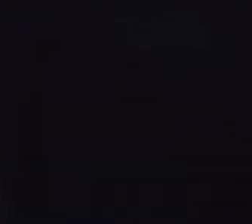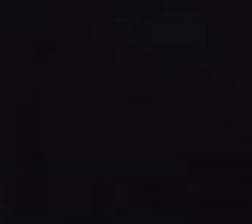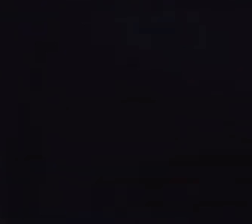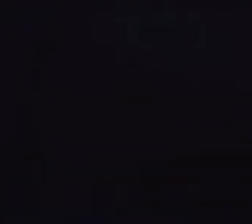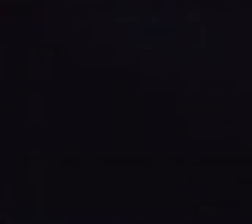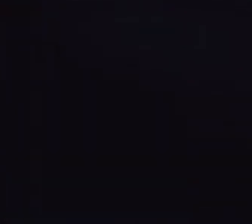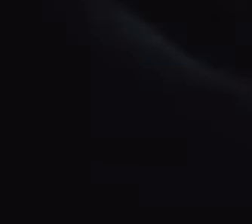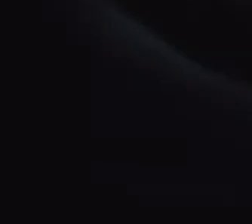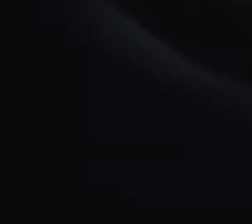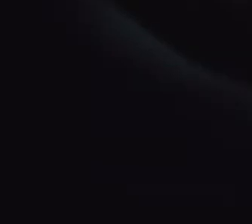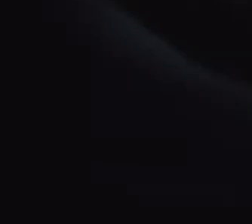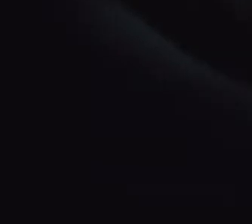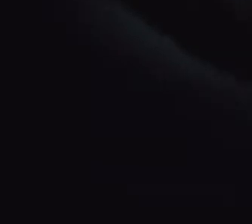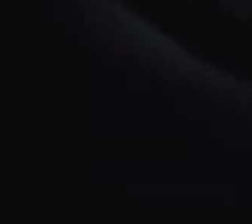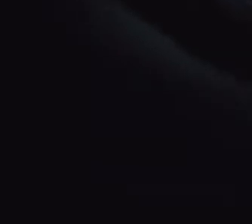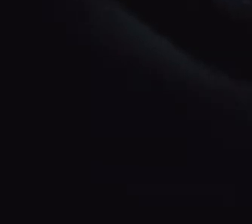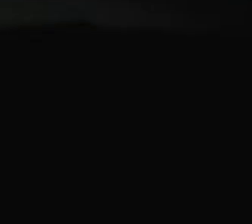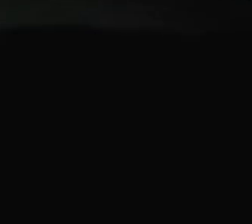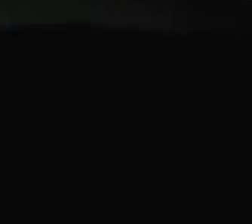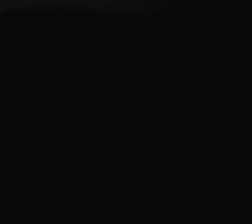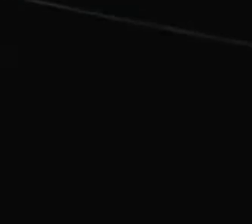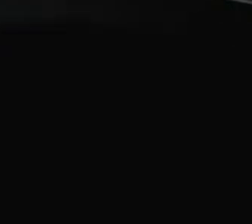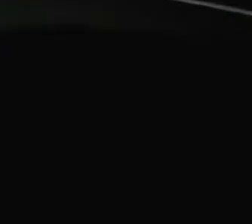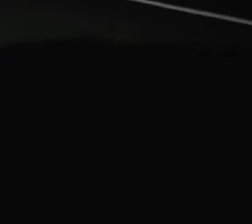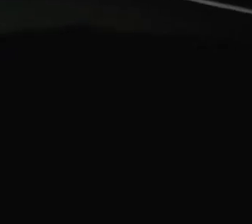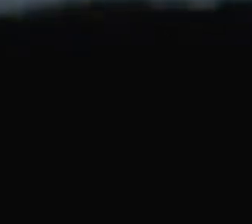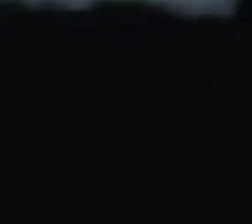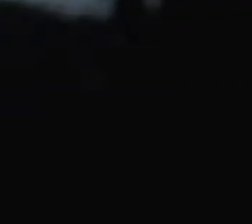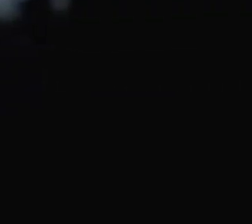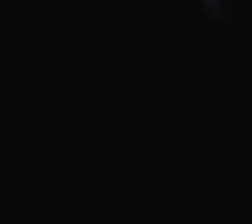Agora sim, muito bem, vamos lá.